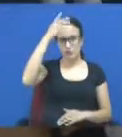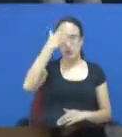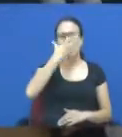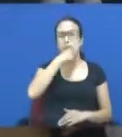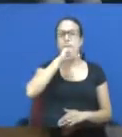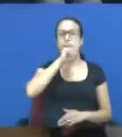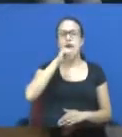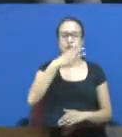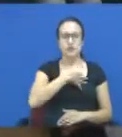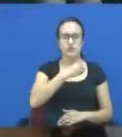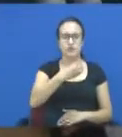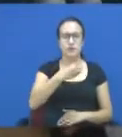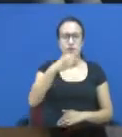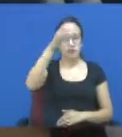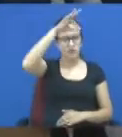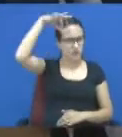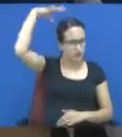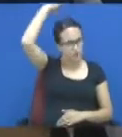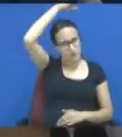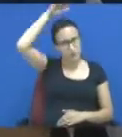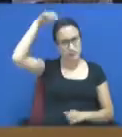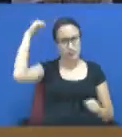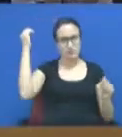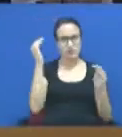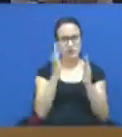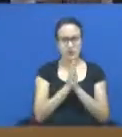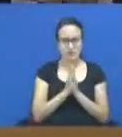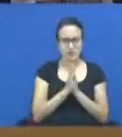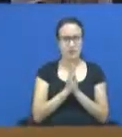Espírito Santo. Amém.